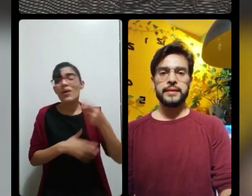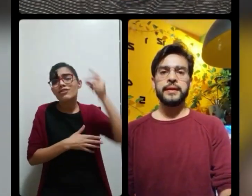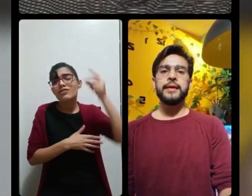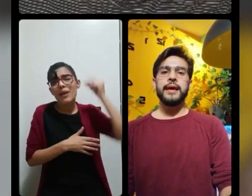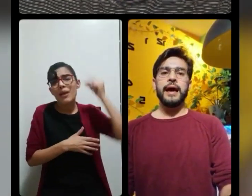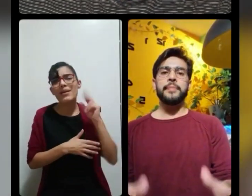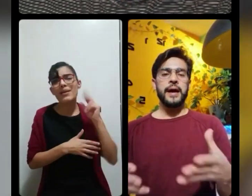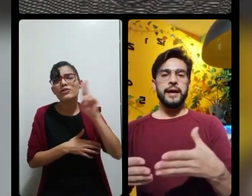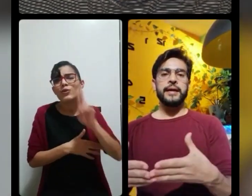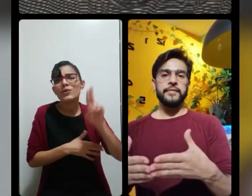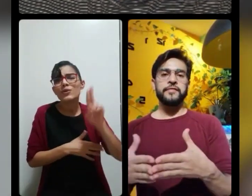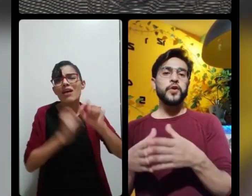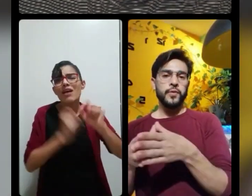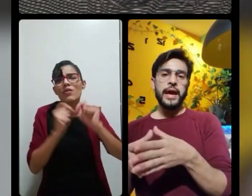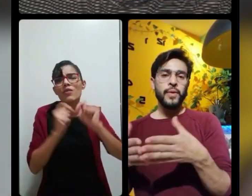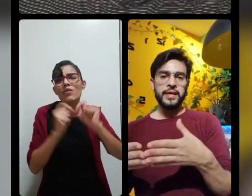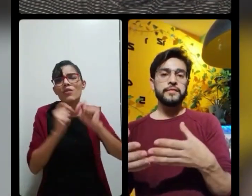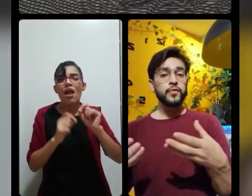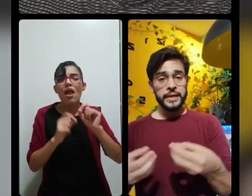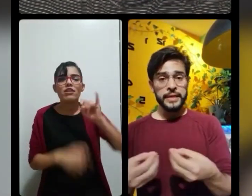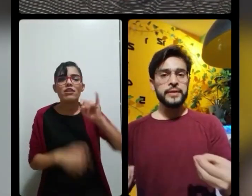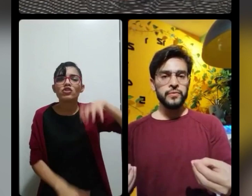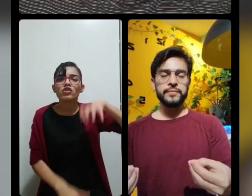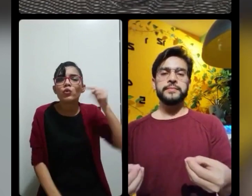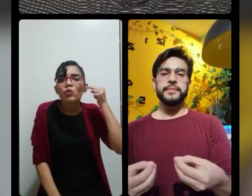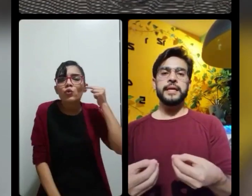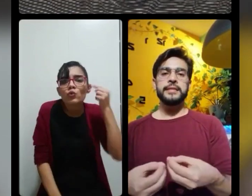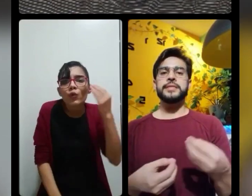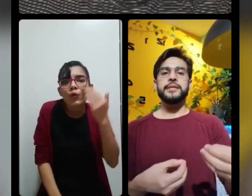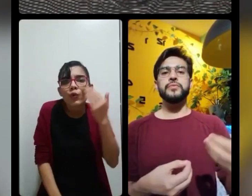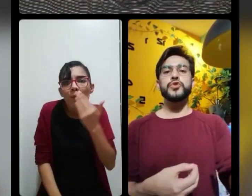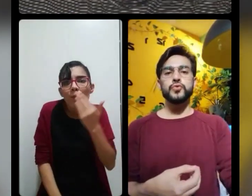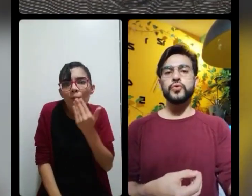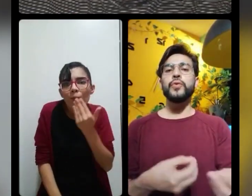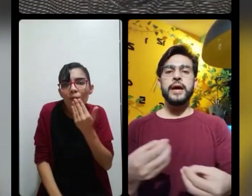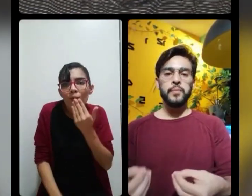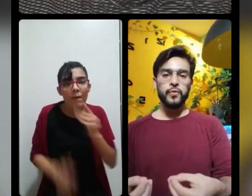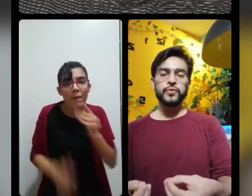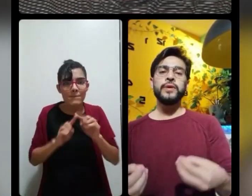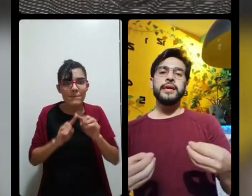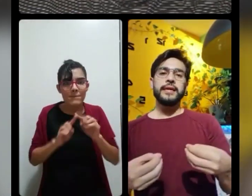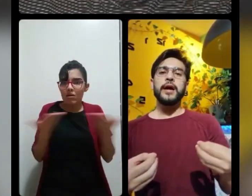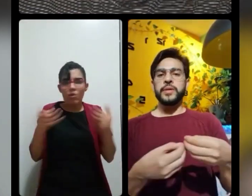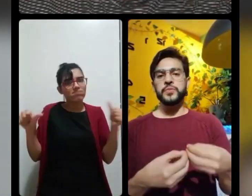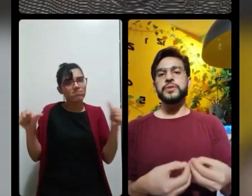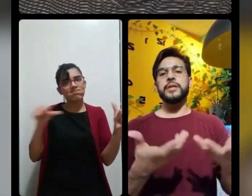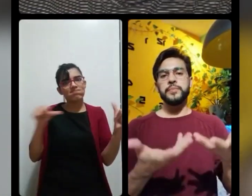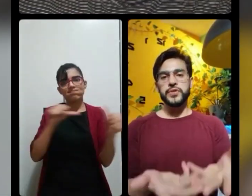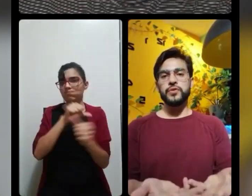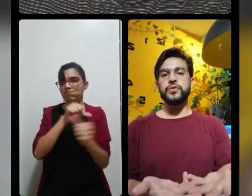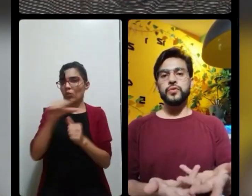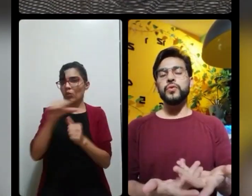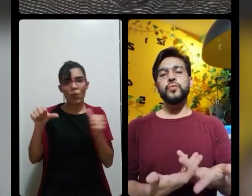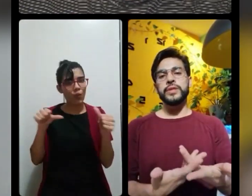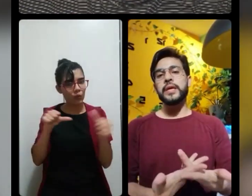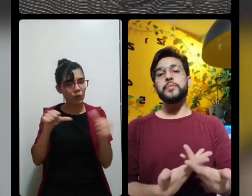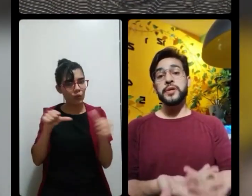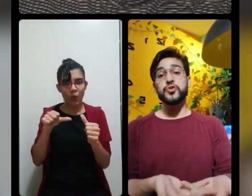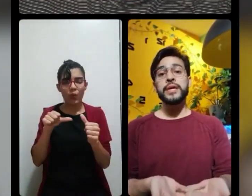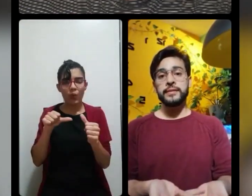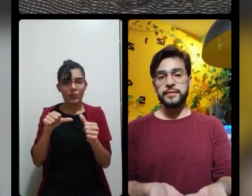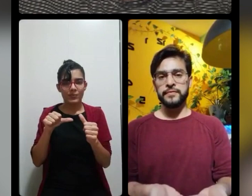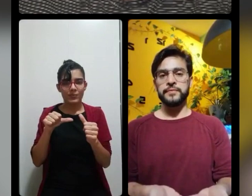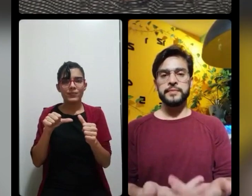mais. Né? É um equívoco clínico, né, dizer que um surdo é mudo, e, ao mesmo tempo, se tornou um